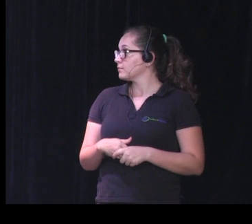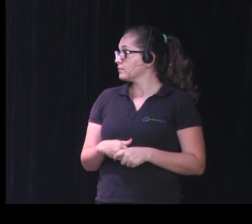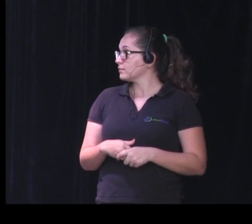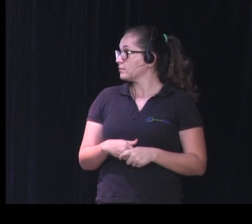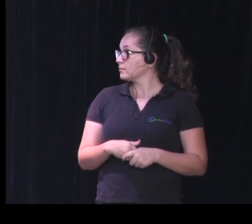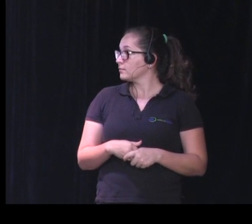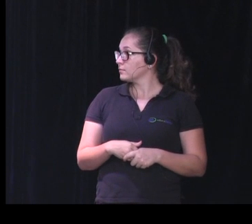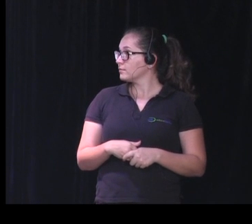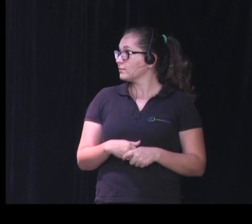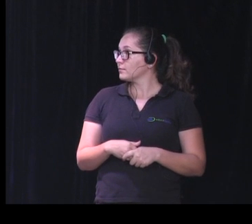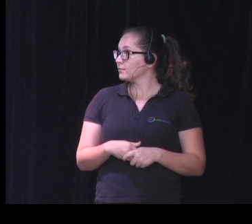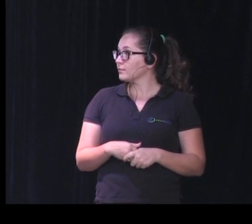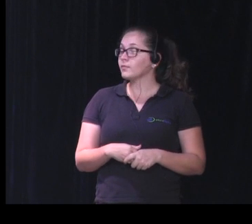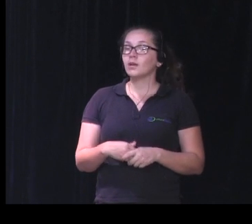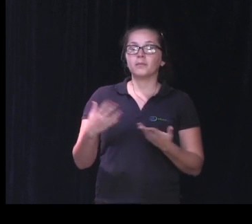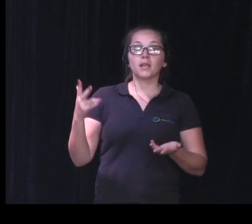Não é?